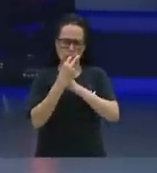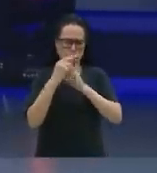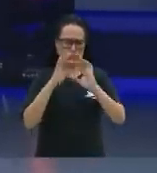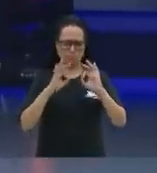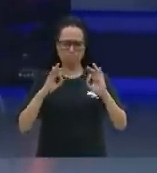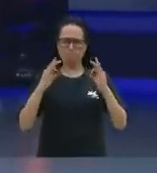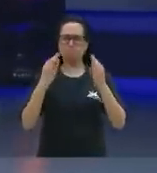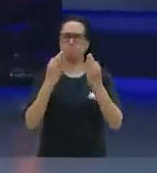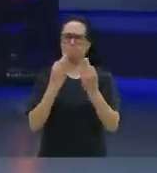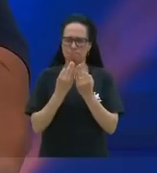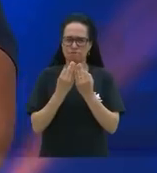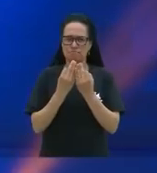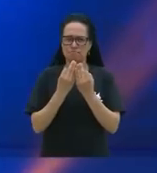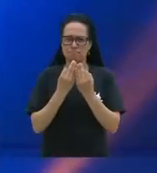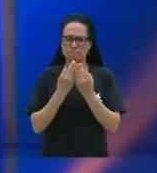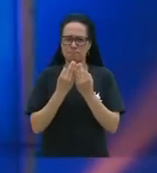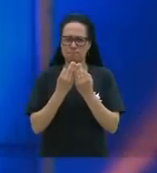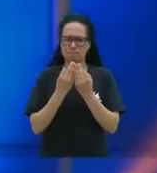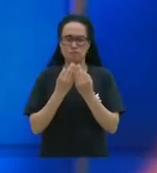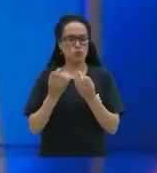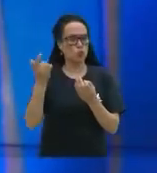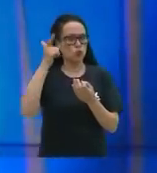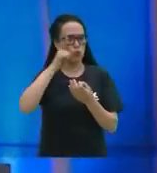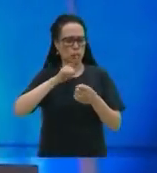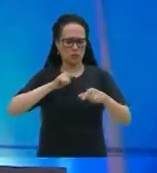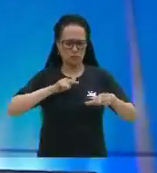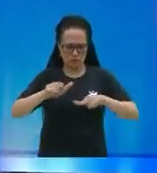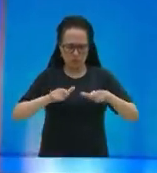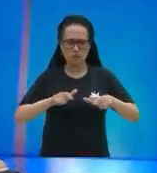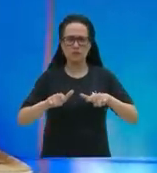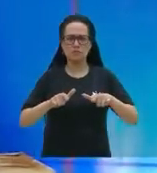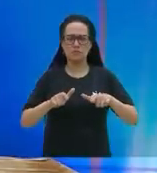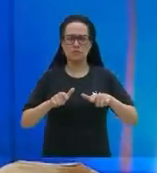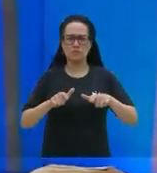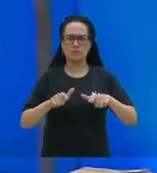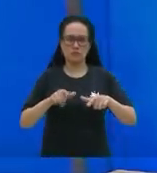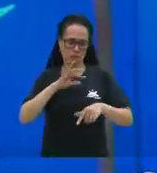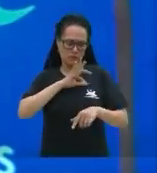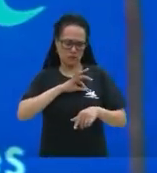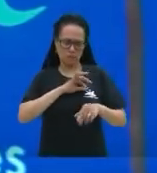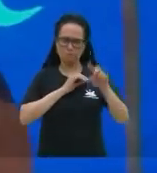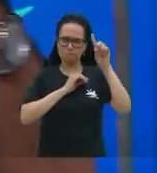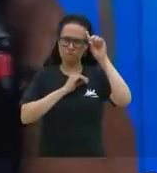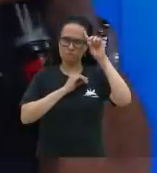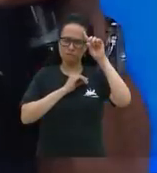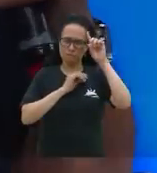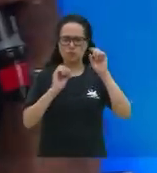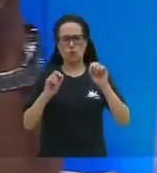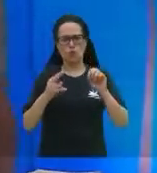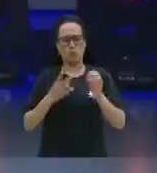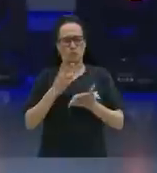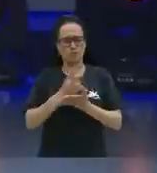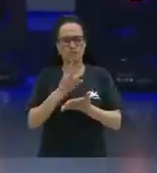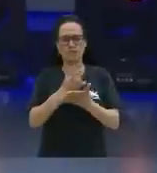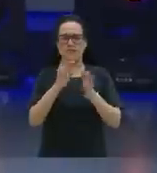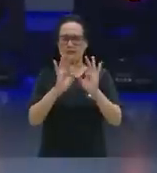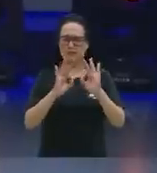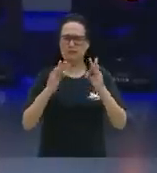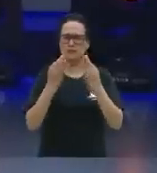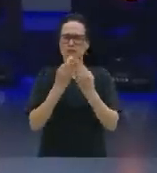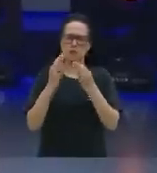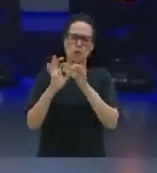família, o ganhar o pão de cada dia, o manter uma família